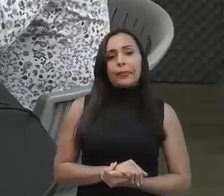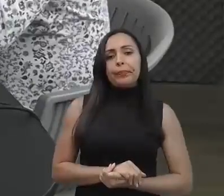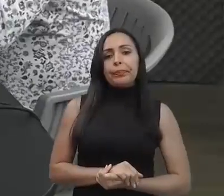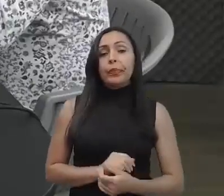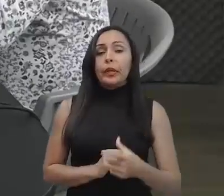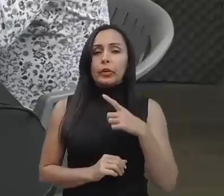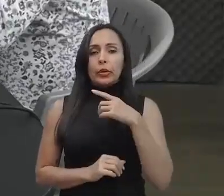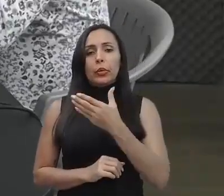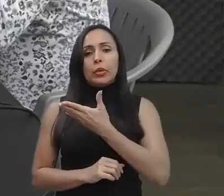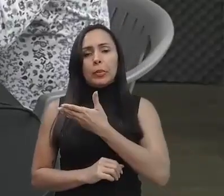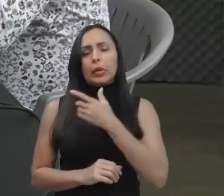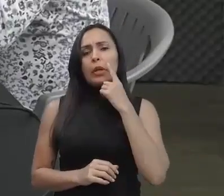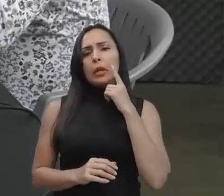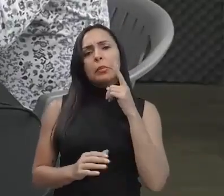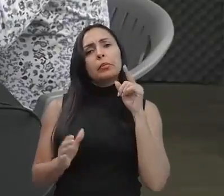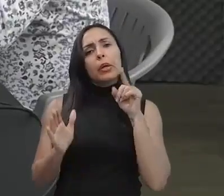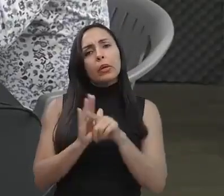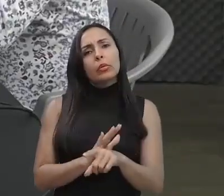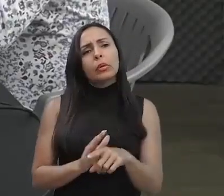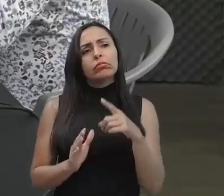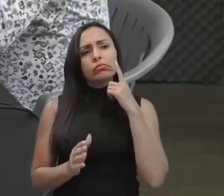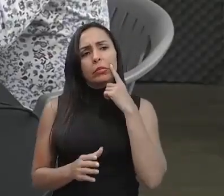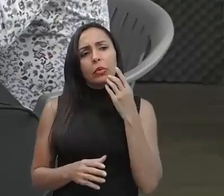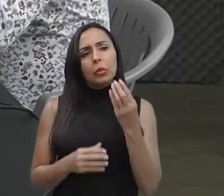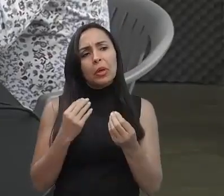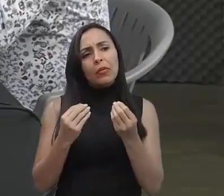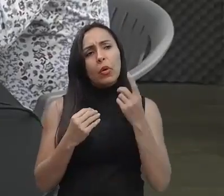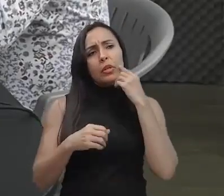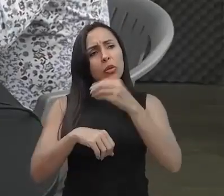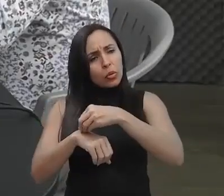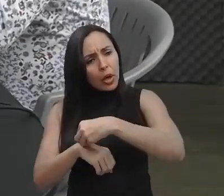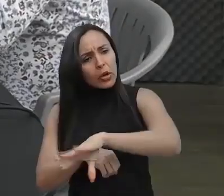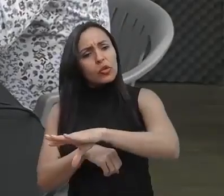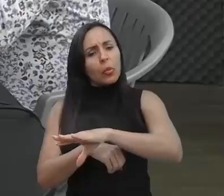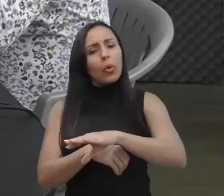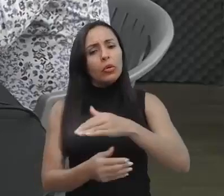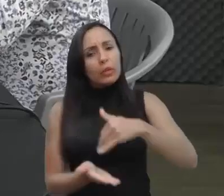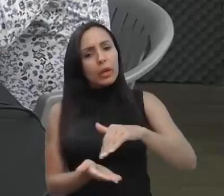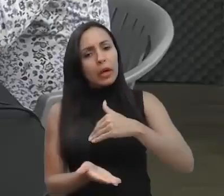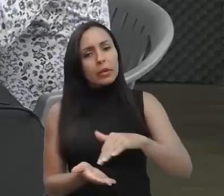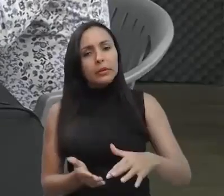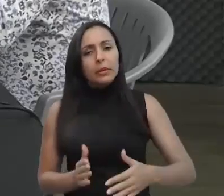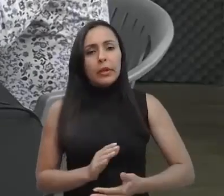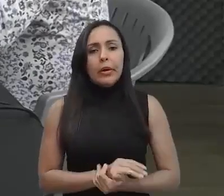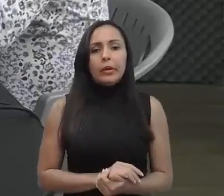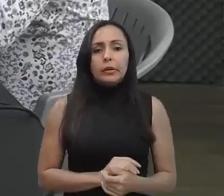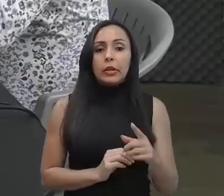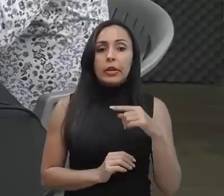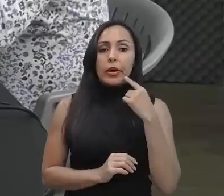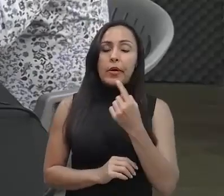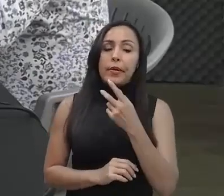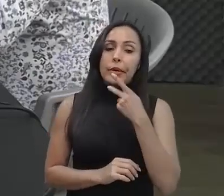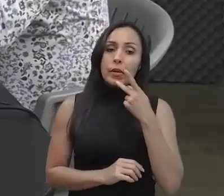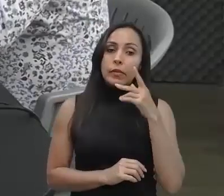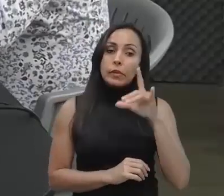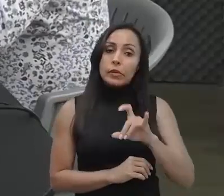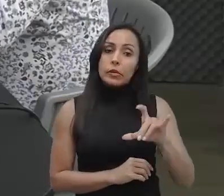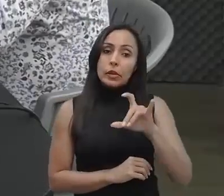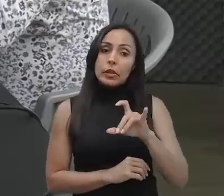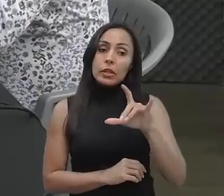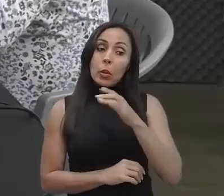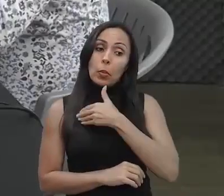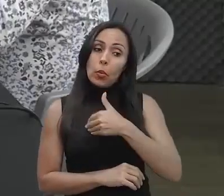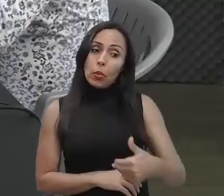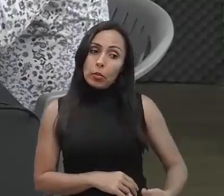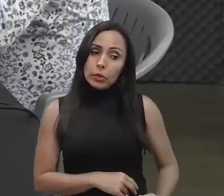eles me perguntam Poxa Por que vocês não não não repost no Instagram da secretari gente veja só a gente tá falando de um Instagram de órgão público então